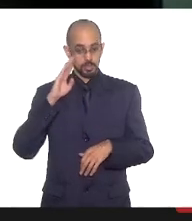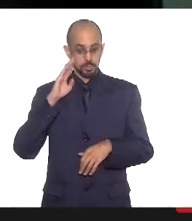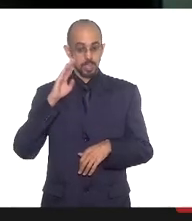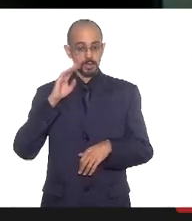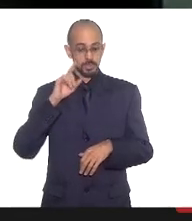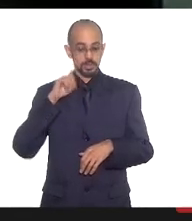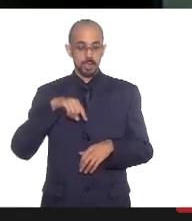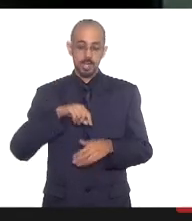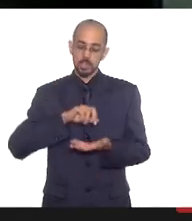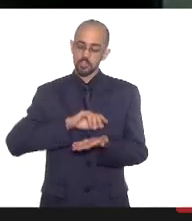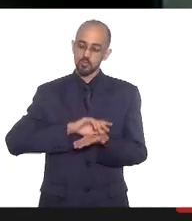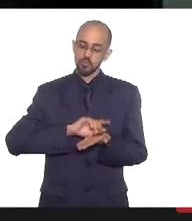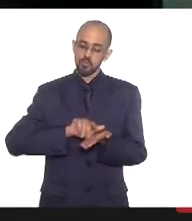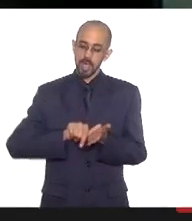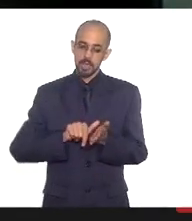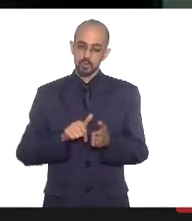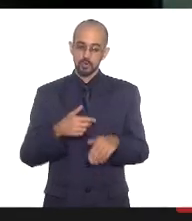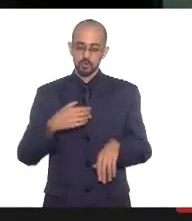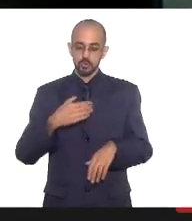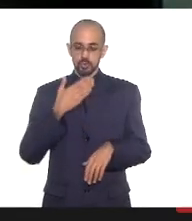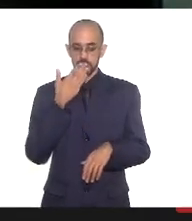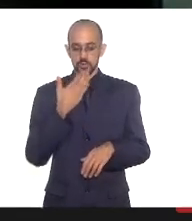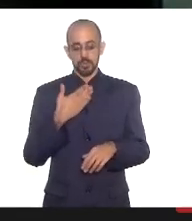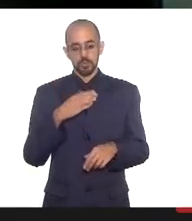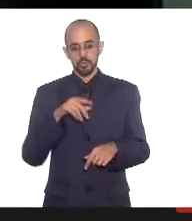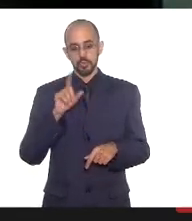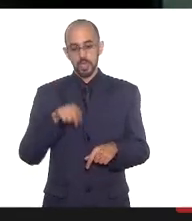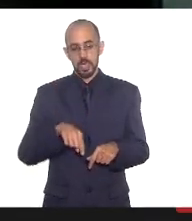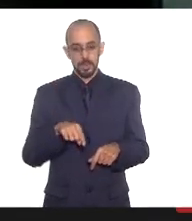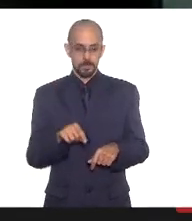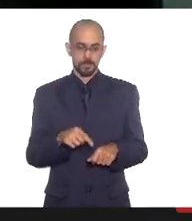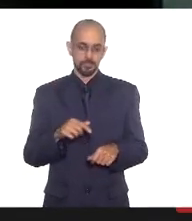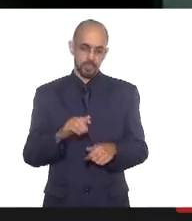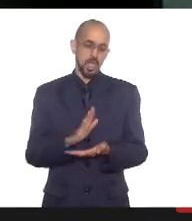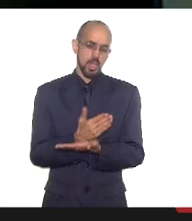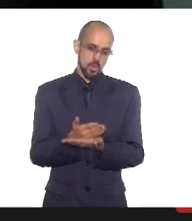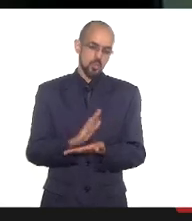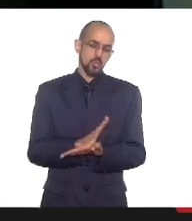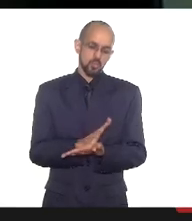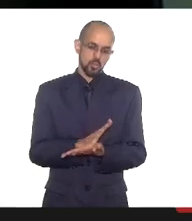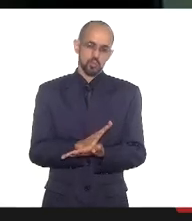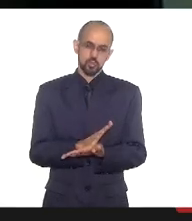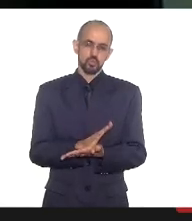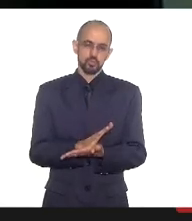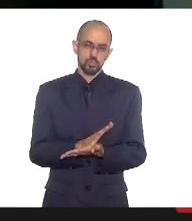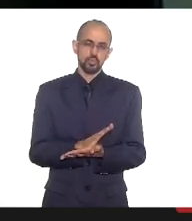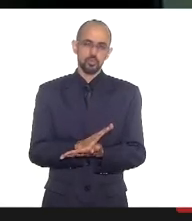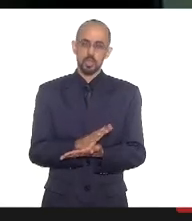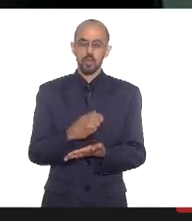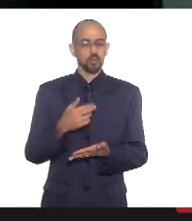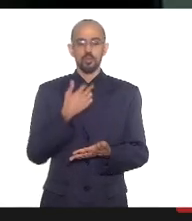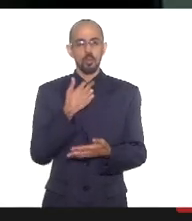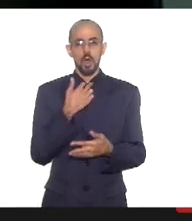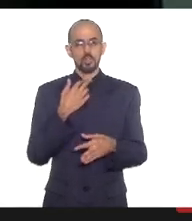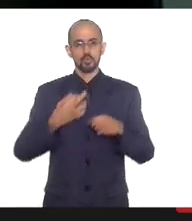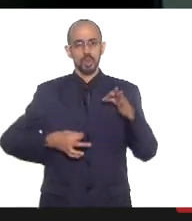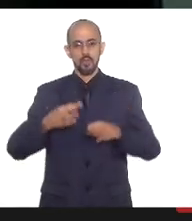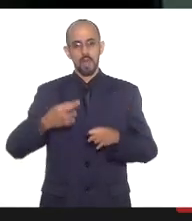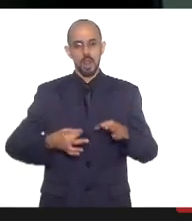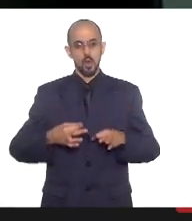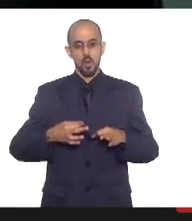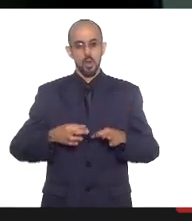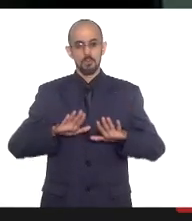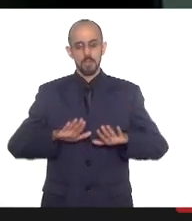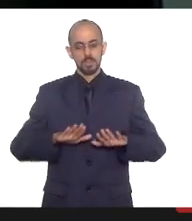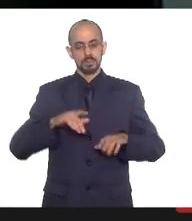todos os sentidos né é passa por eu até considero aqui eu não vou fazer juízo de valor mas que tem